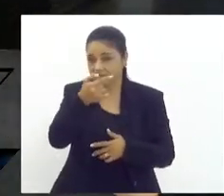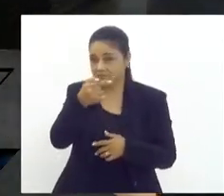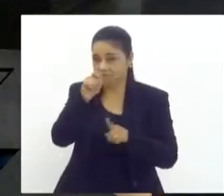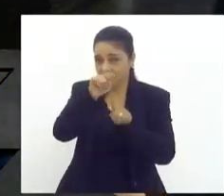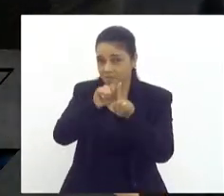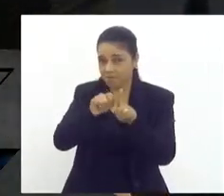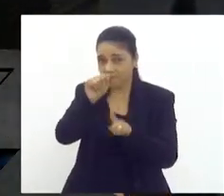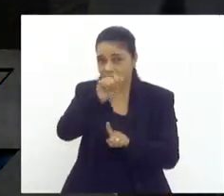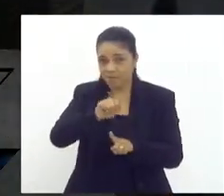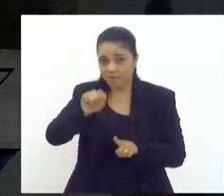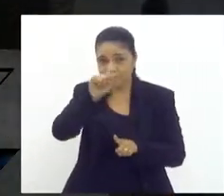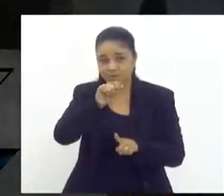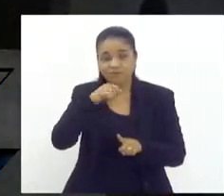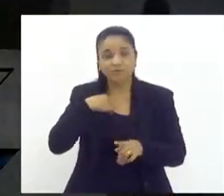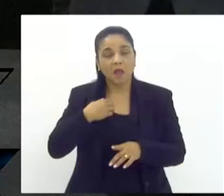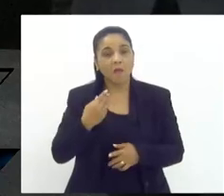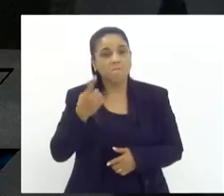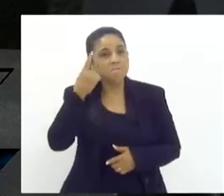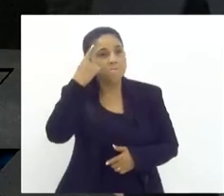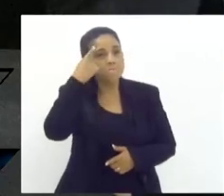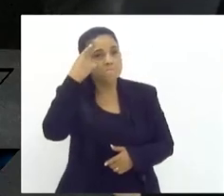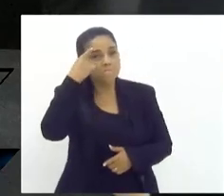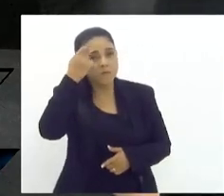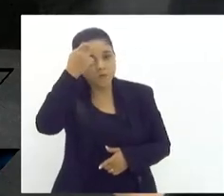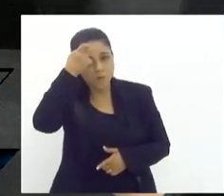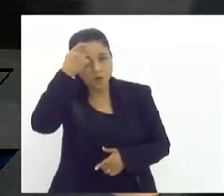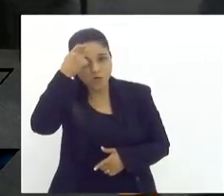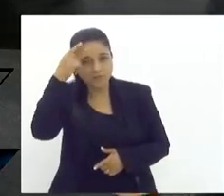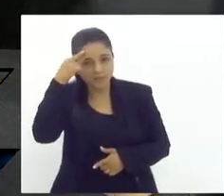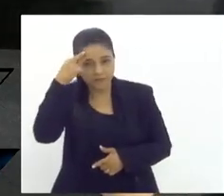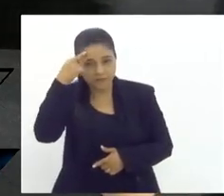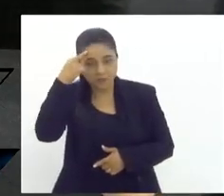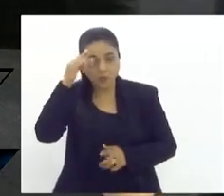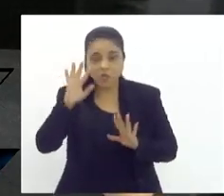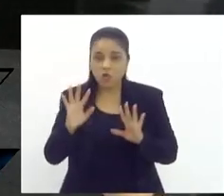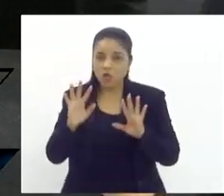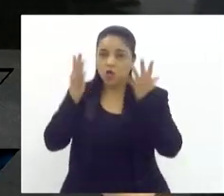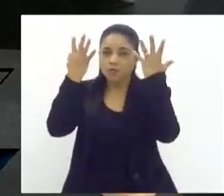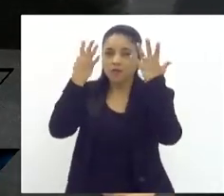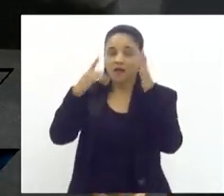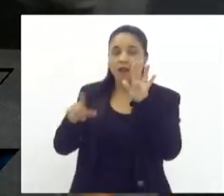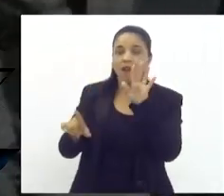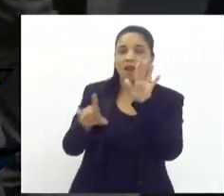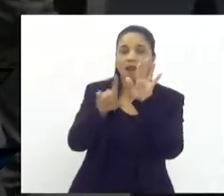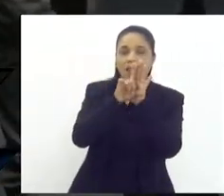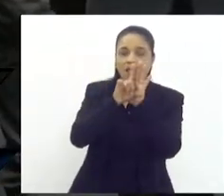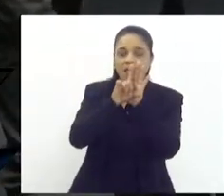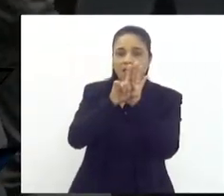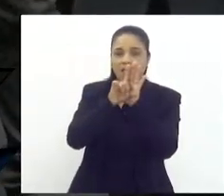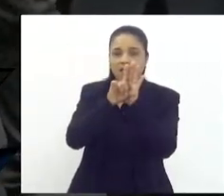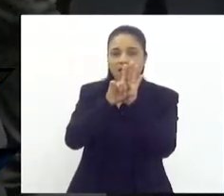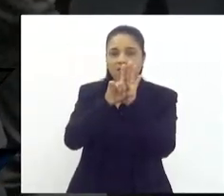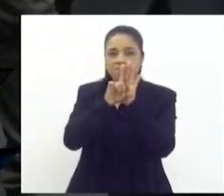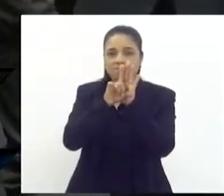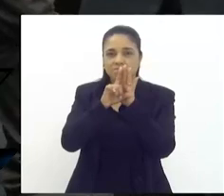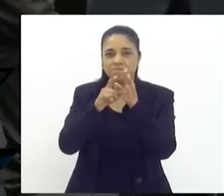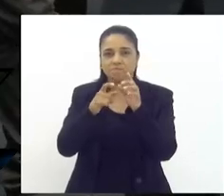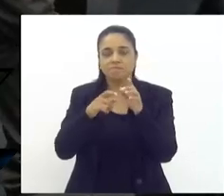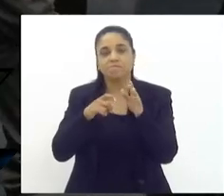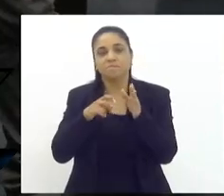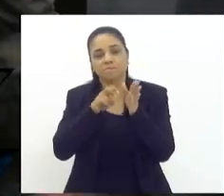a rememoração e comemoração porque não da Lei Maria da Penha lei